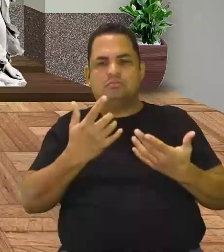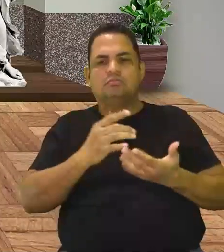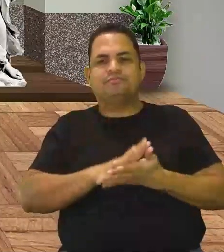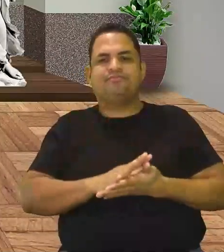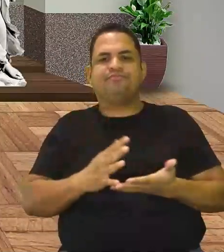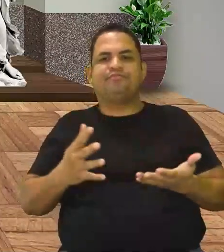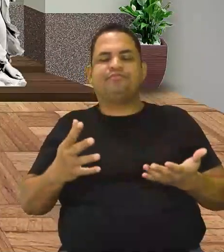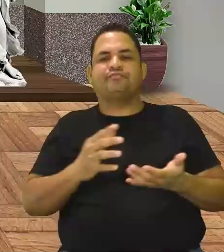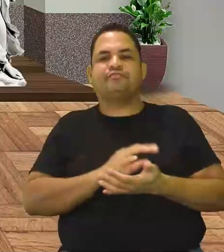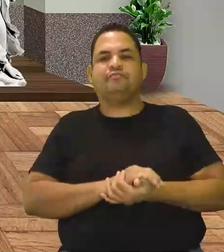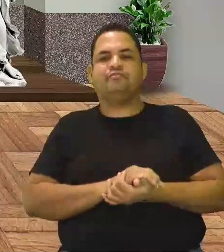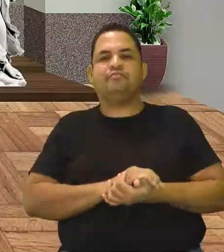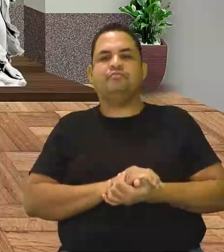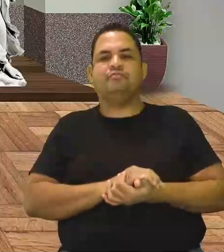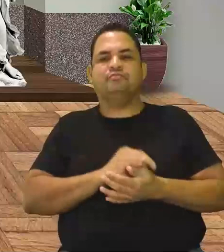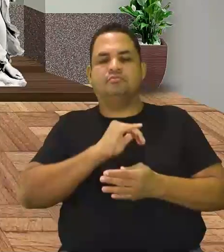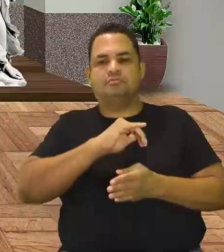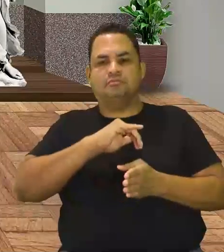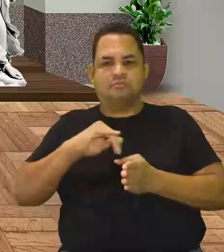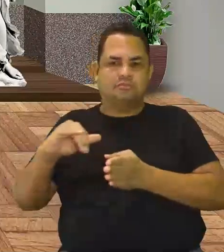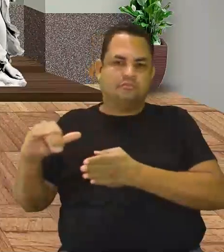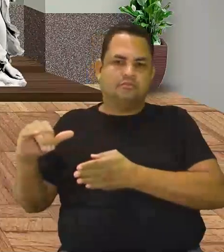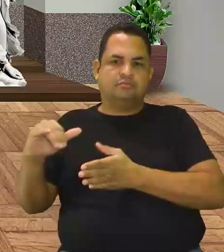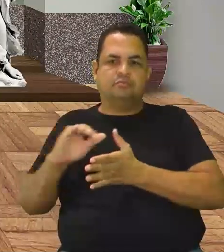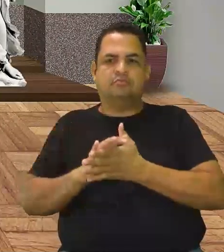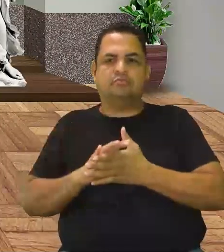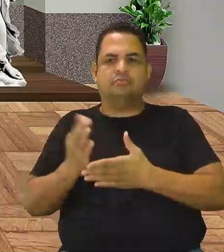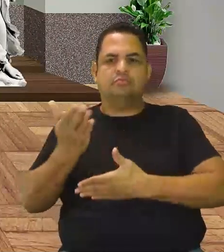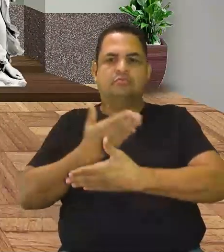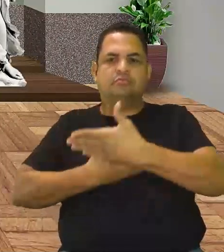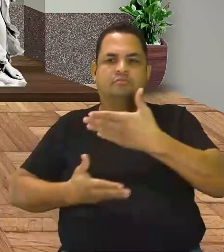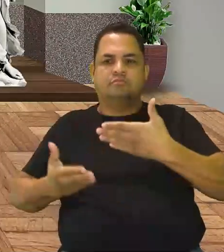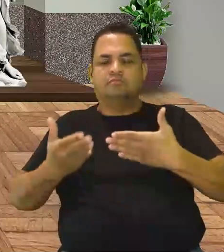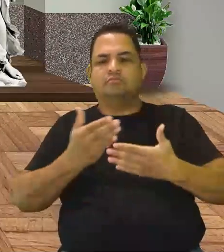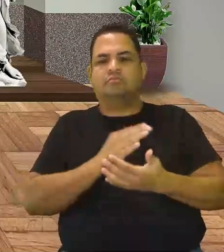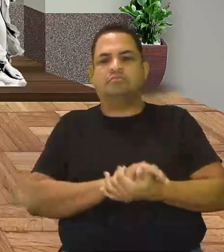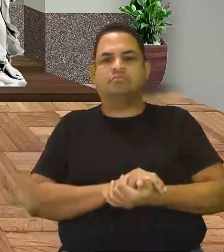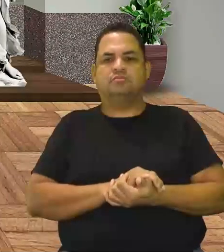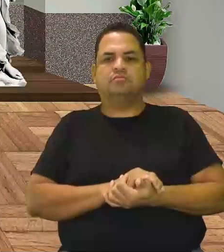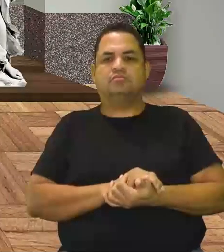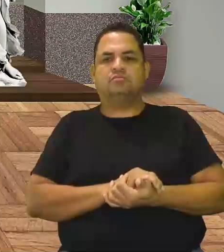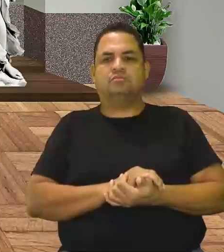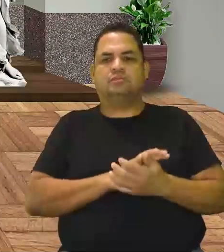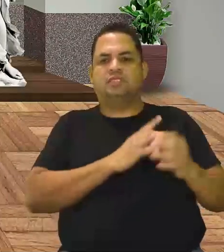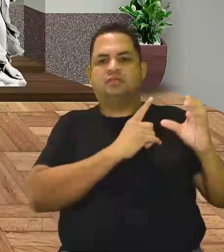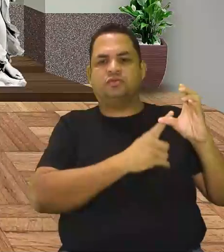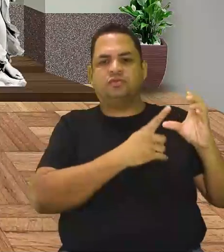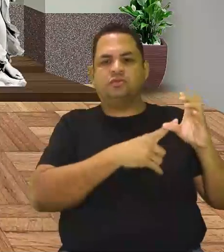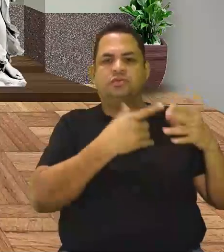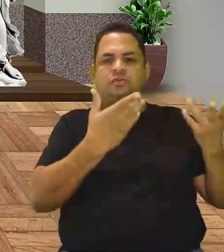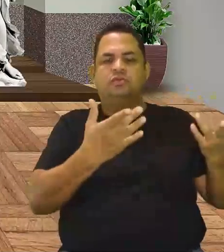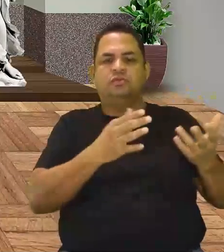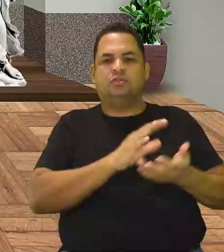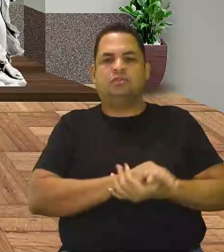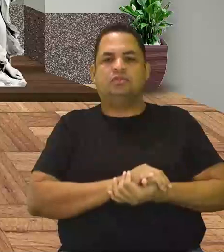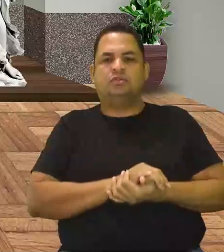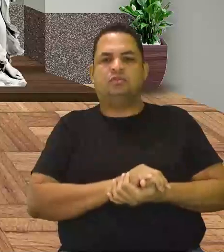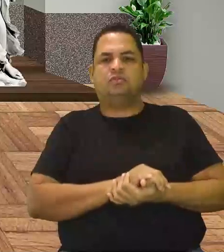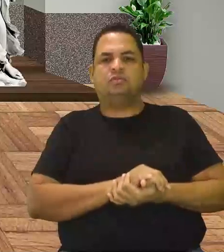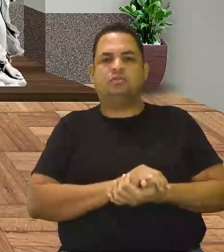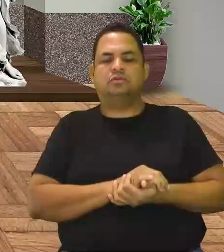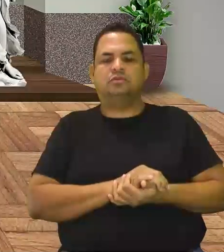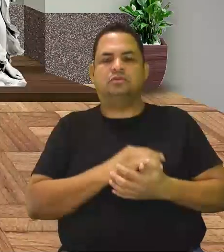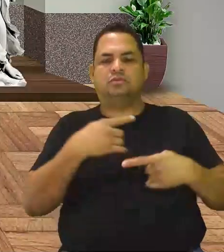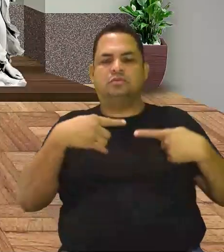maior. Por isso que ele afasta os integralistas e também afasta os comunistas dessa